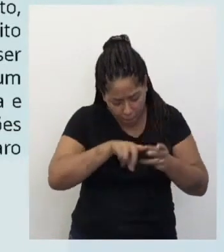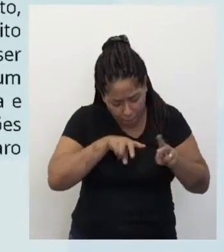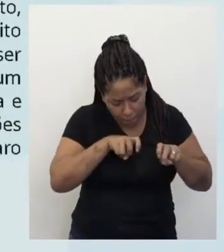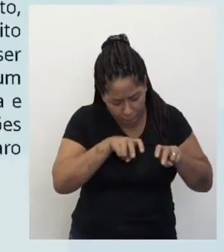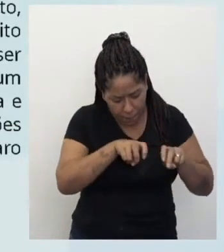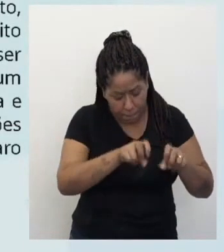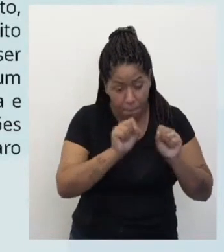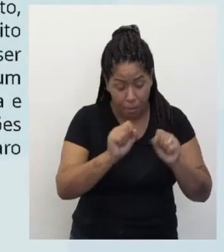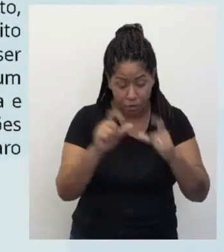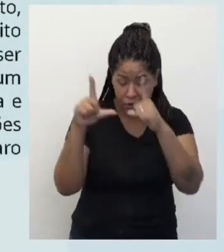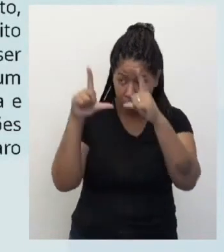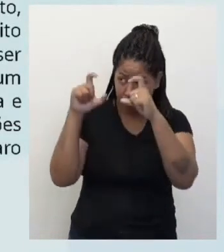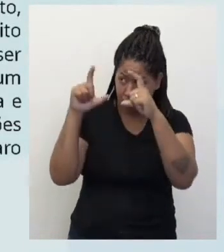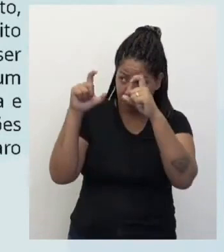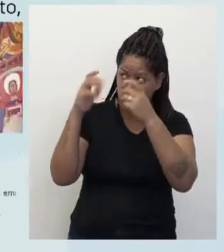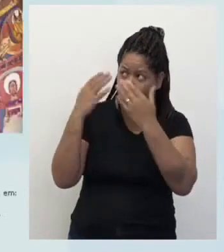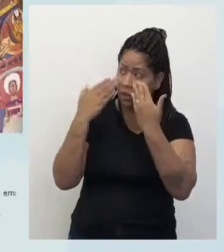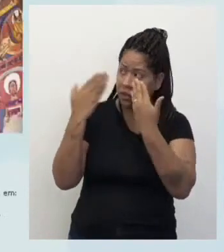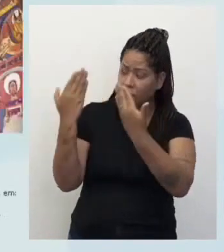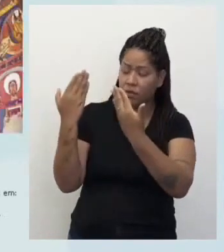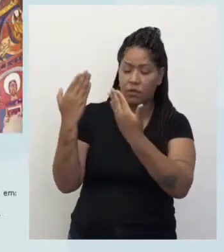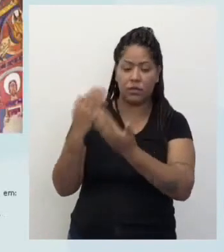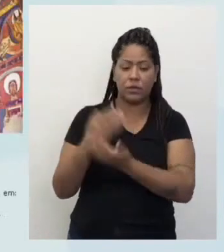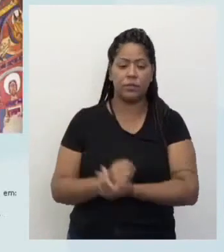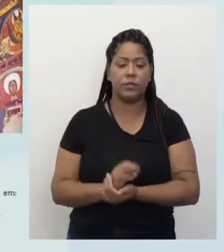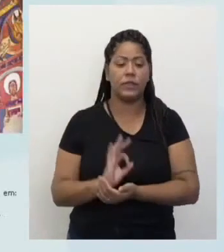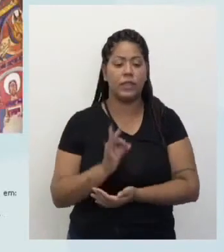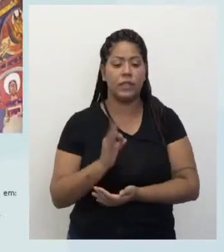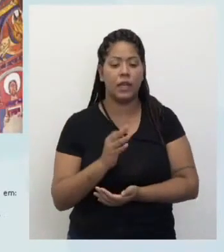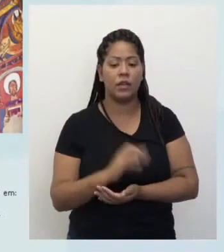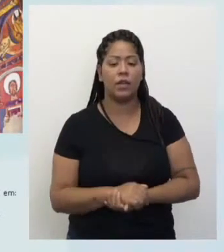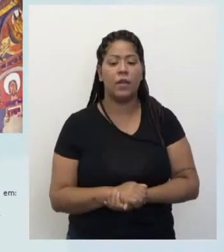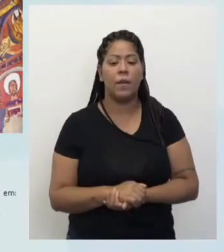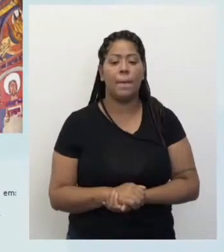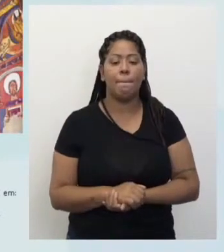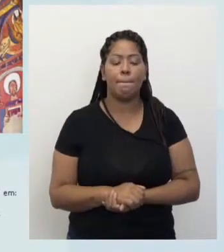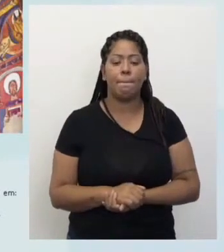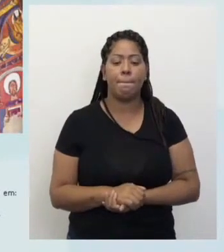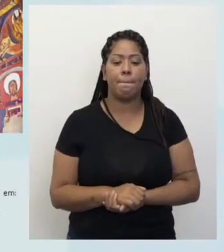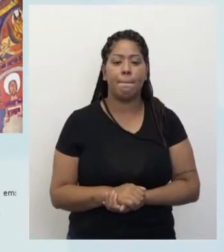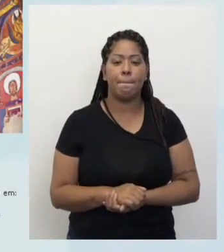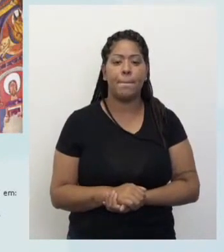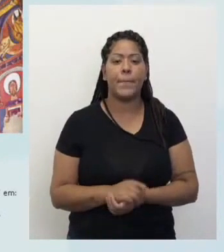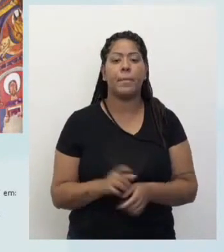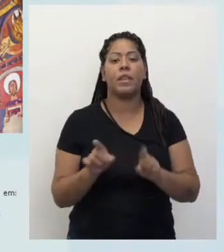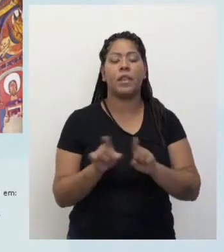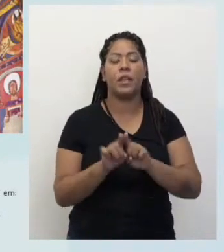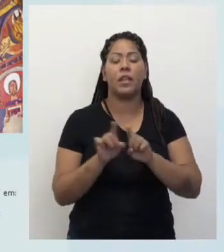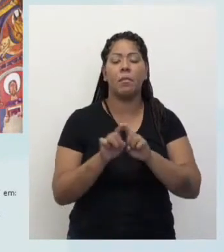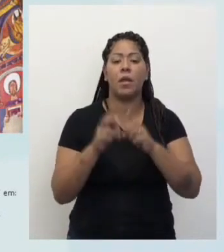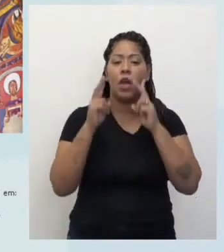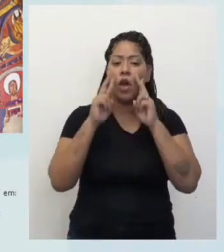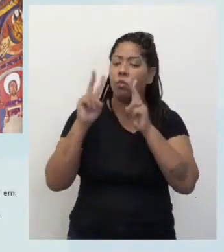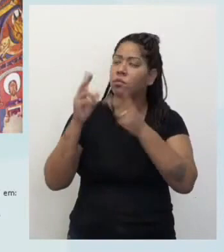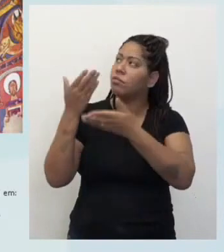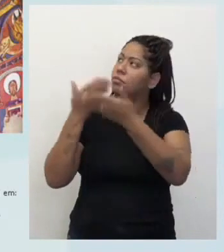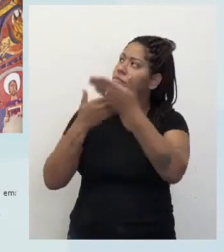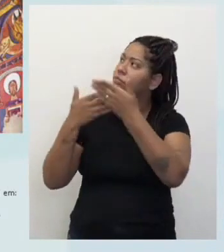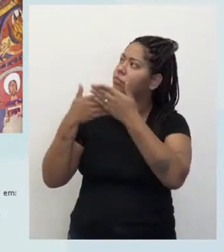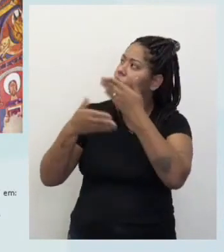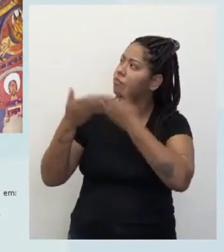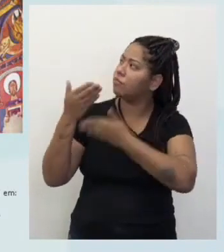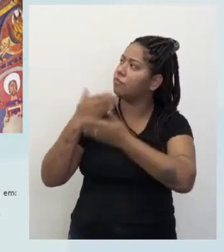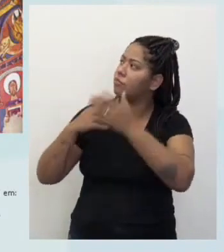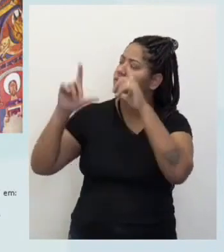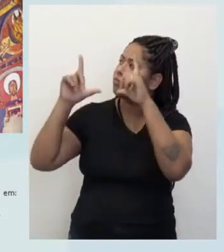da tela aí, certo? Olha aí, nós temos mais uma interação para vocês rapidinha, tá? A